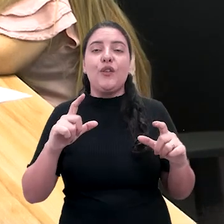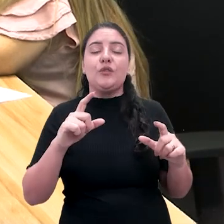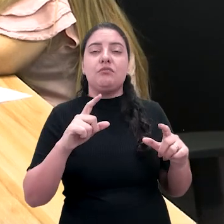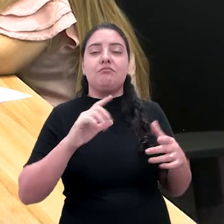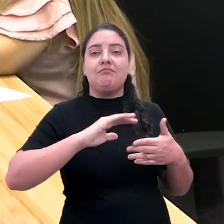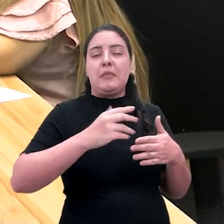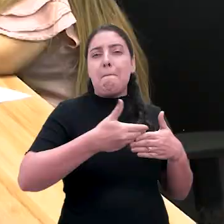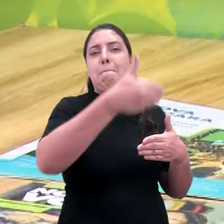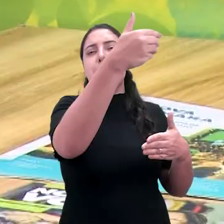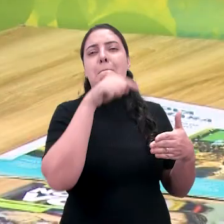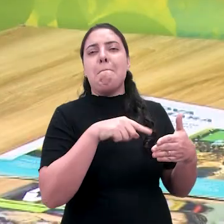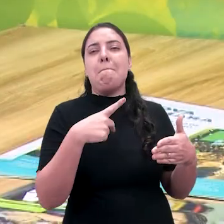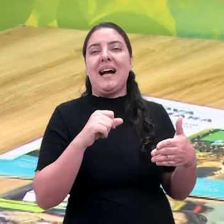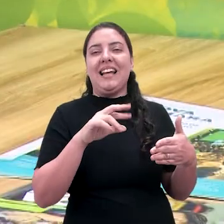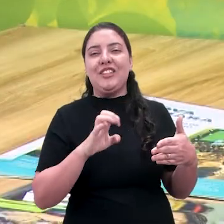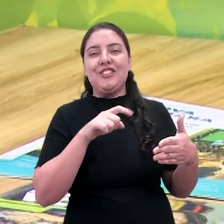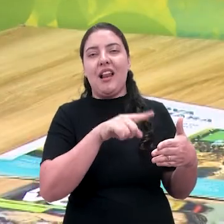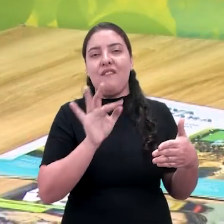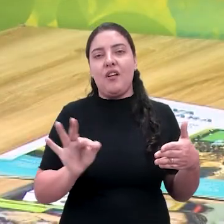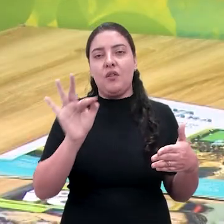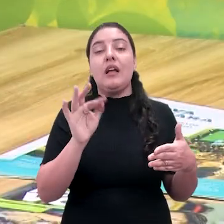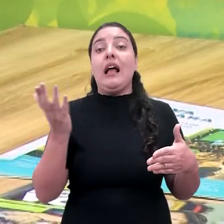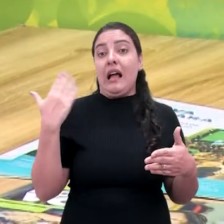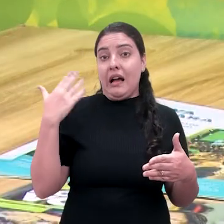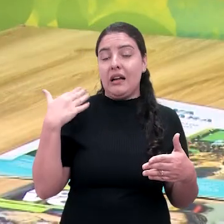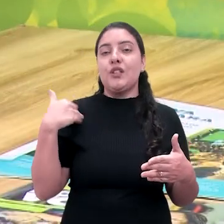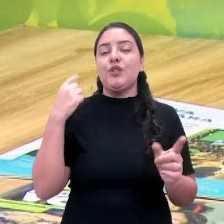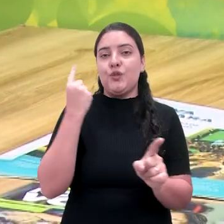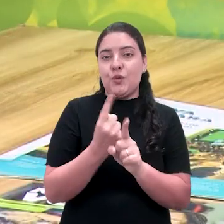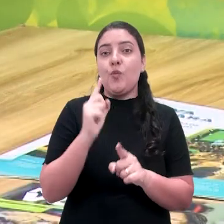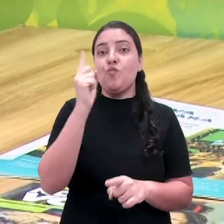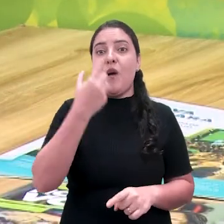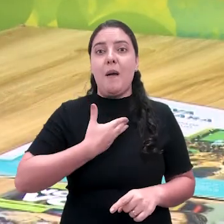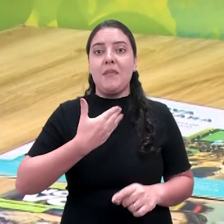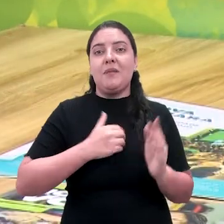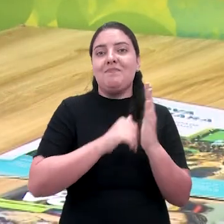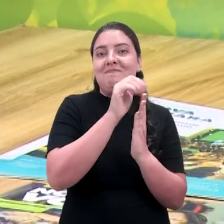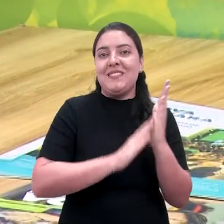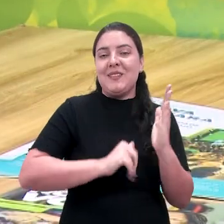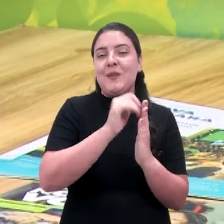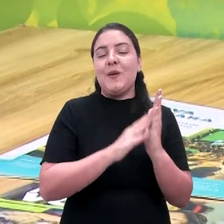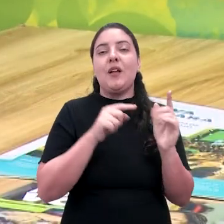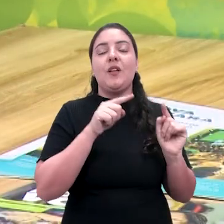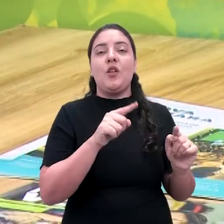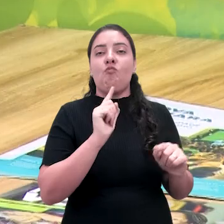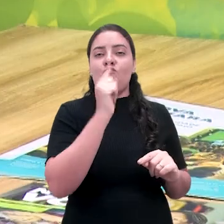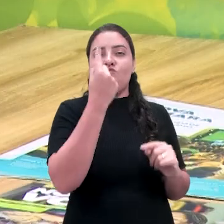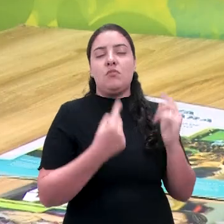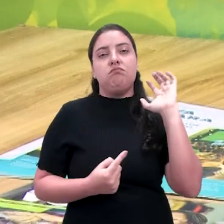né? Que tinha lá na faculdade. E anos depois foi que eu descobri que foi uma amiga minha que pintou. Que massa. É um